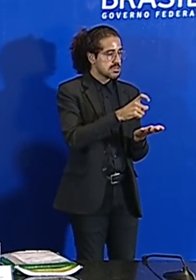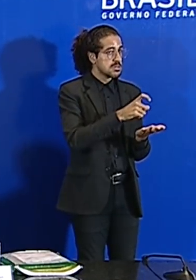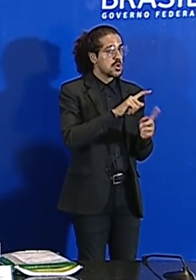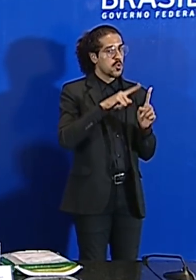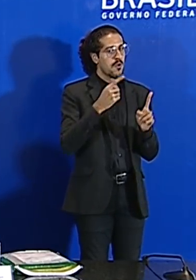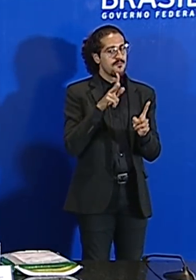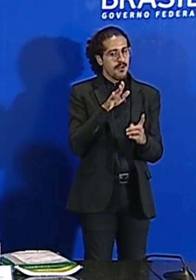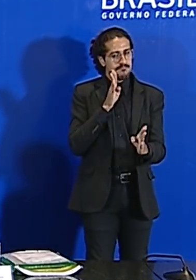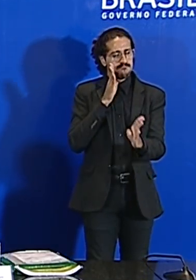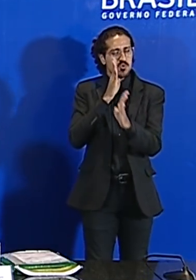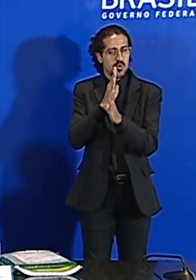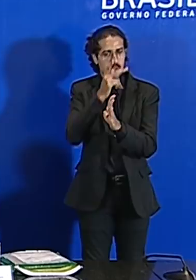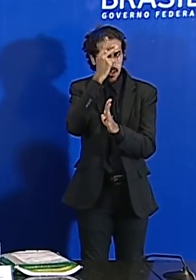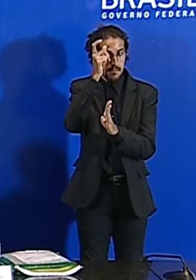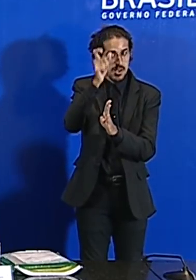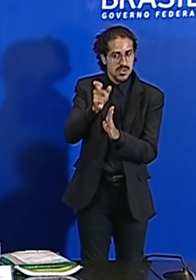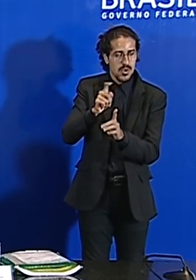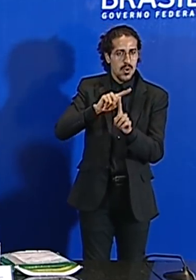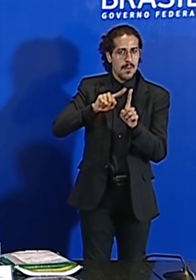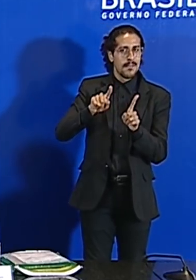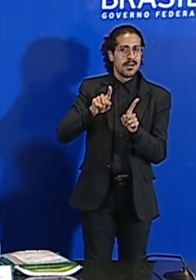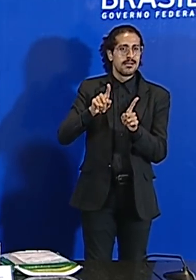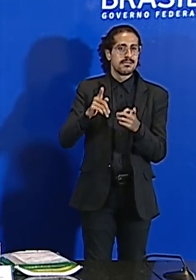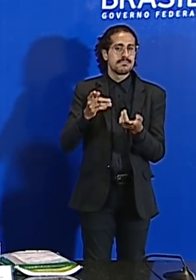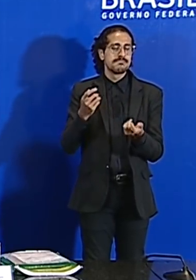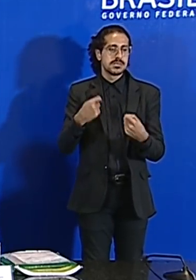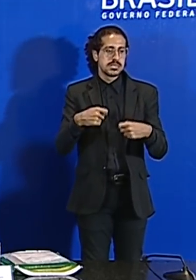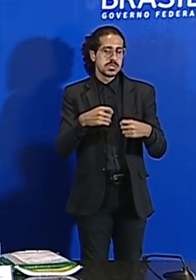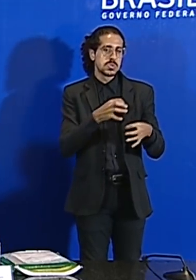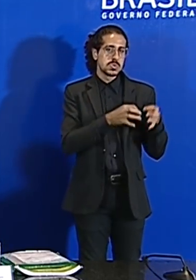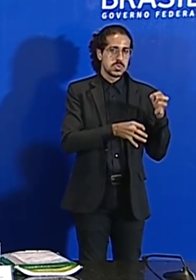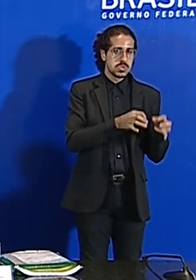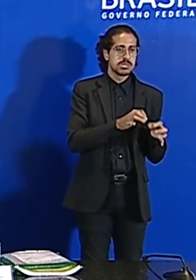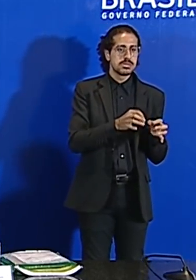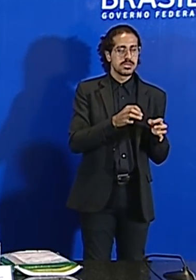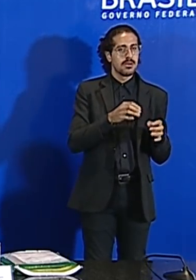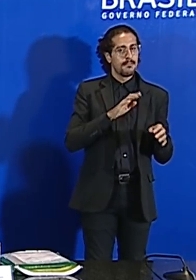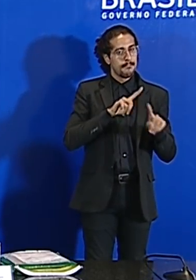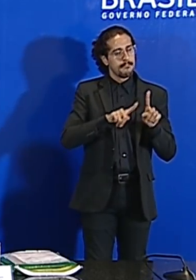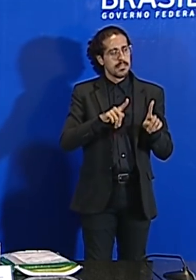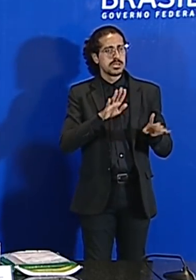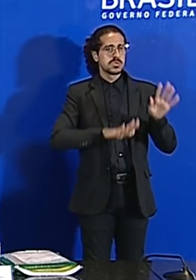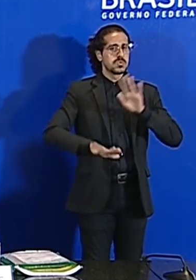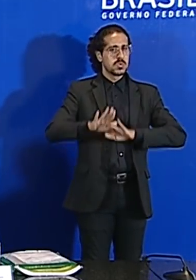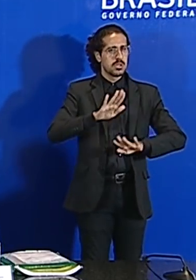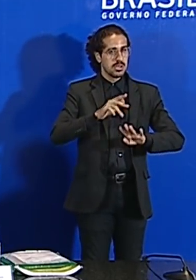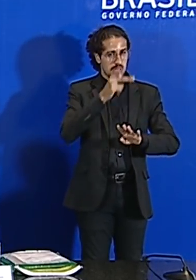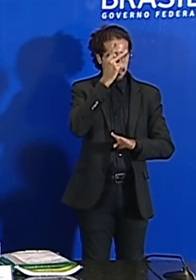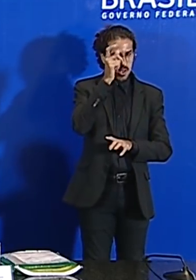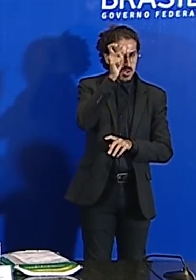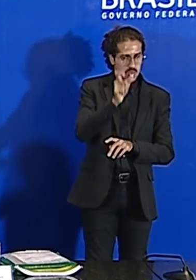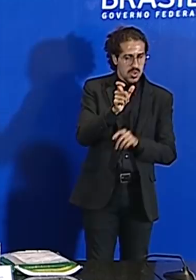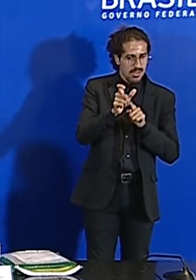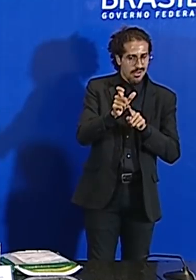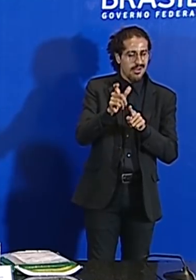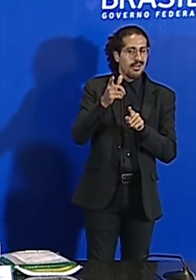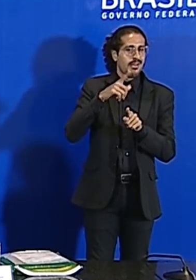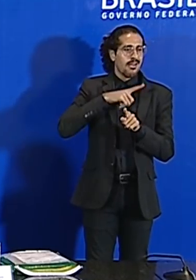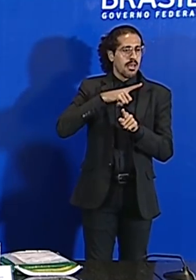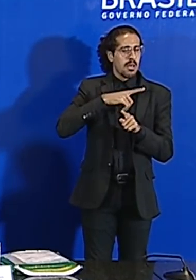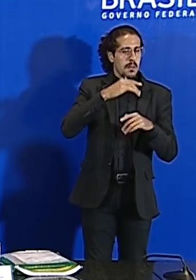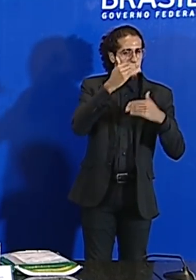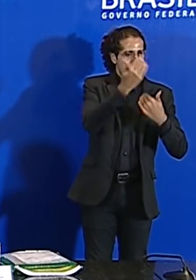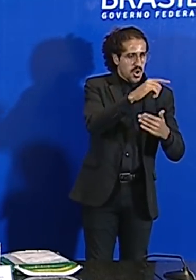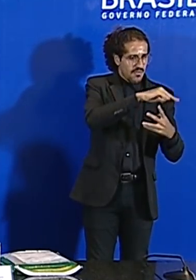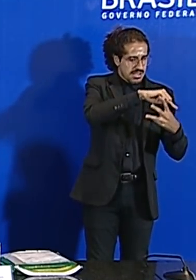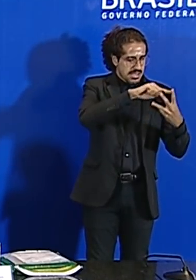gente vai ter acesso à pessoa, mas evitar qualquer injustiça. Tá. Por isso que é o cuidado. Então, para a pessoa ter acesso a três alunos que faltaram ao